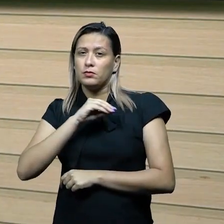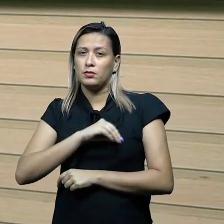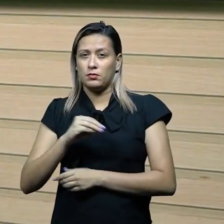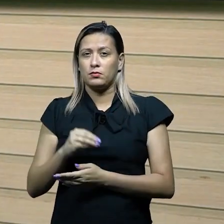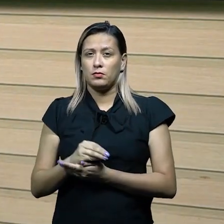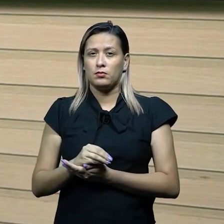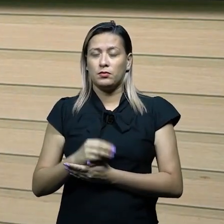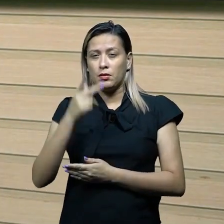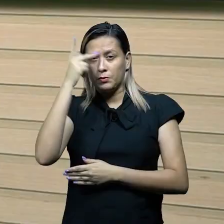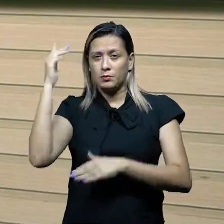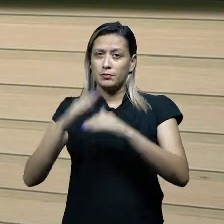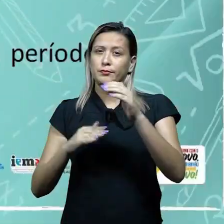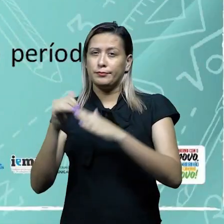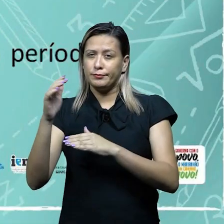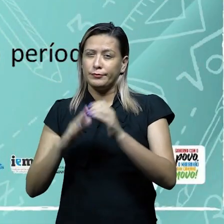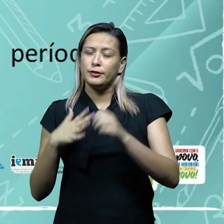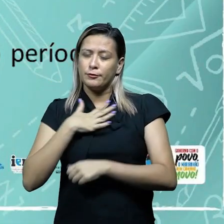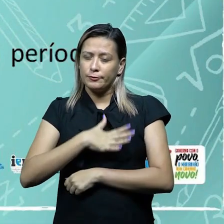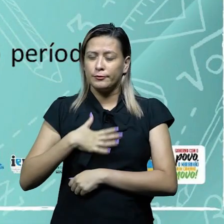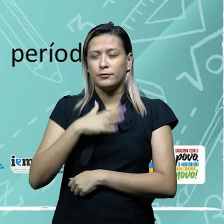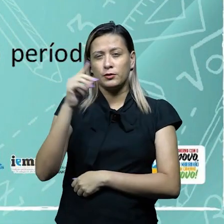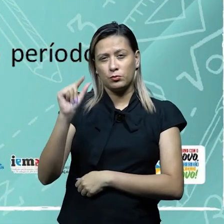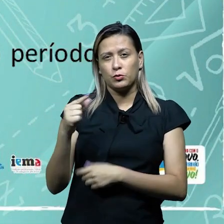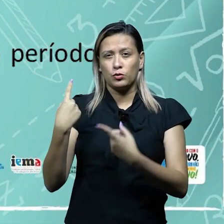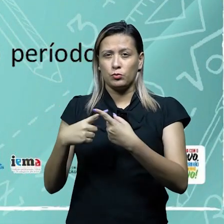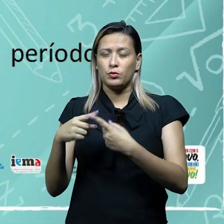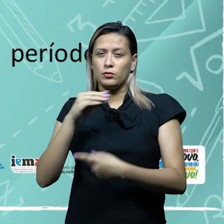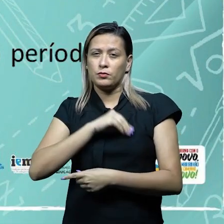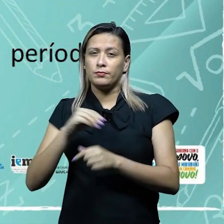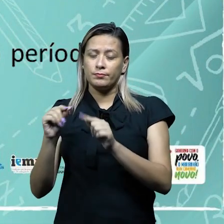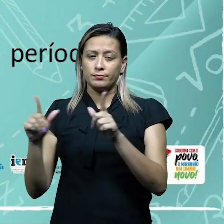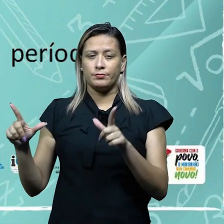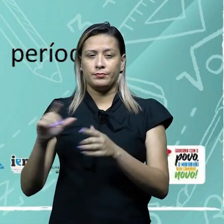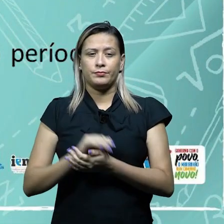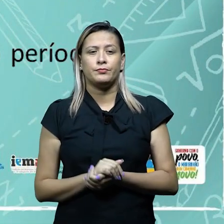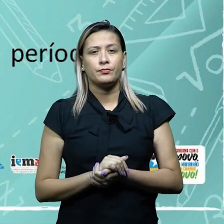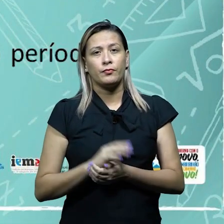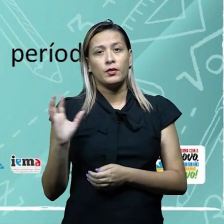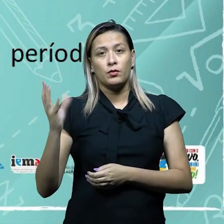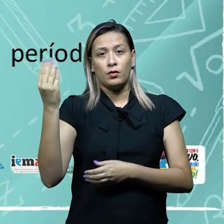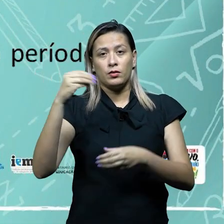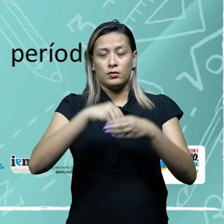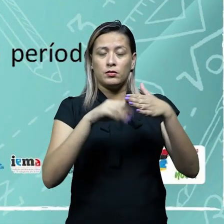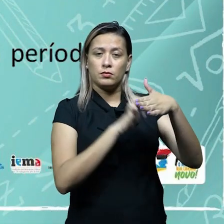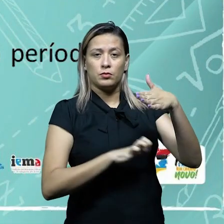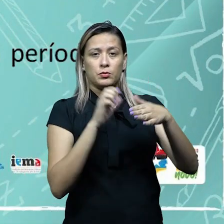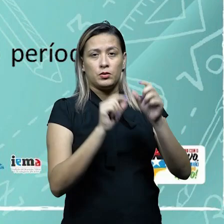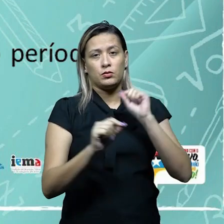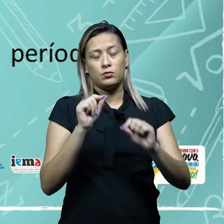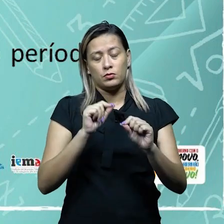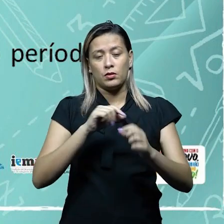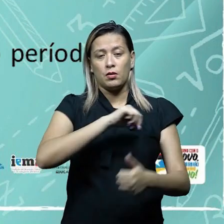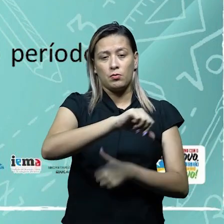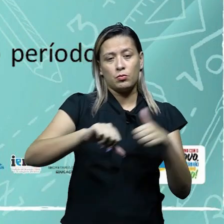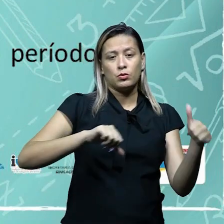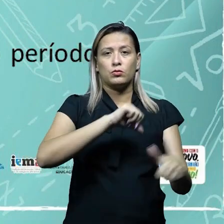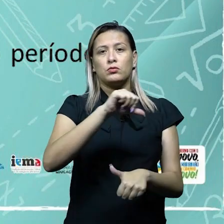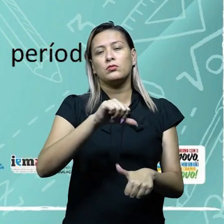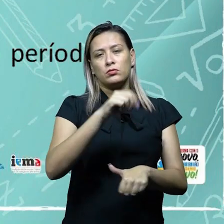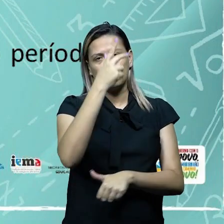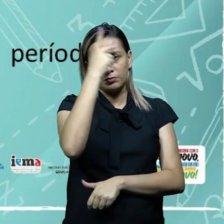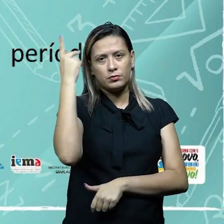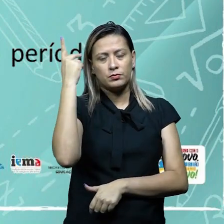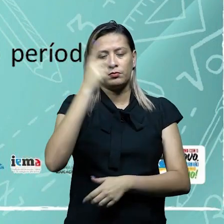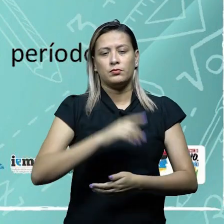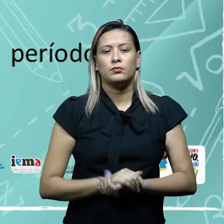por ter pelo menos o salário acrescido. E aí, duas coisas que acontecem muito dentro das empresas. Primeiro, rodízio de pessoal. O